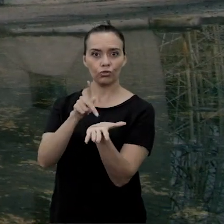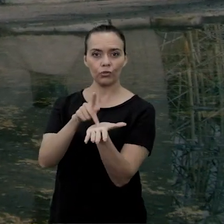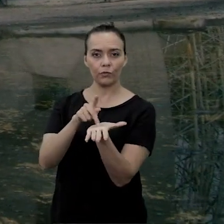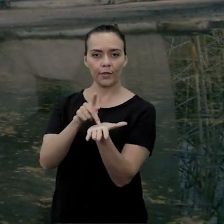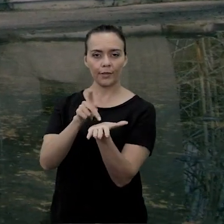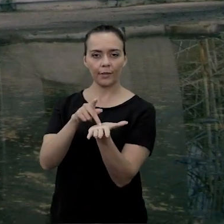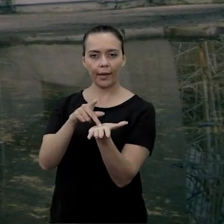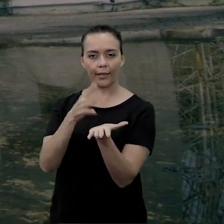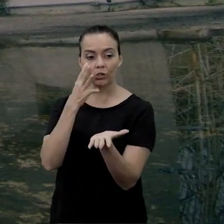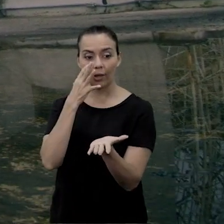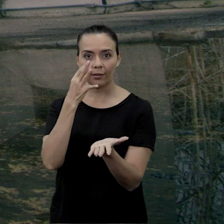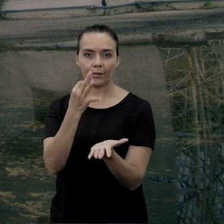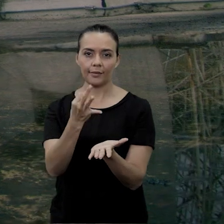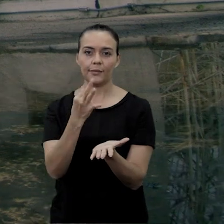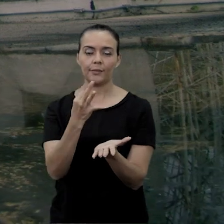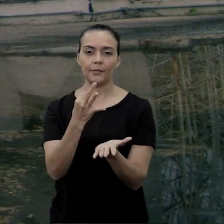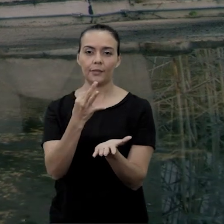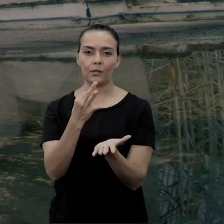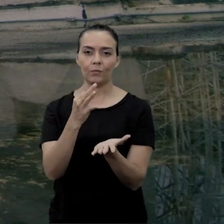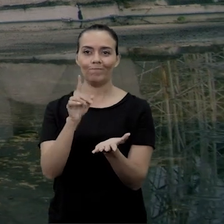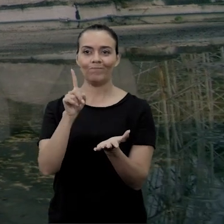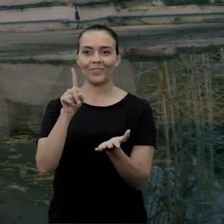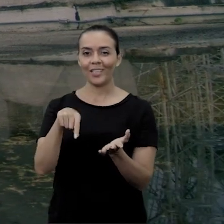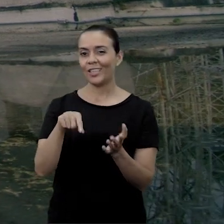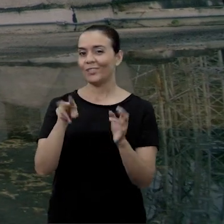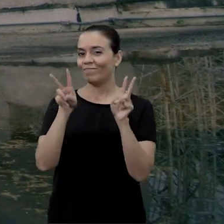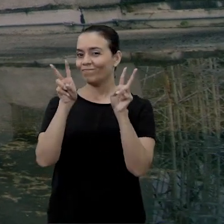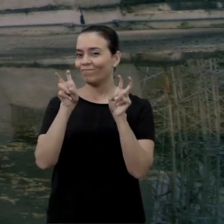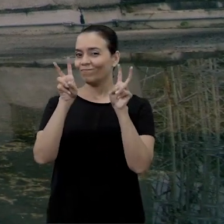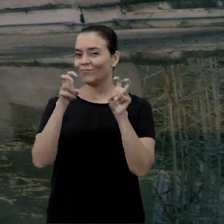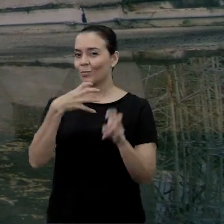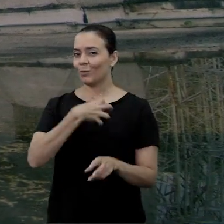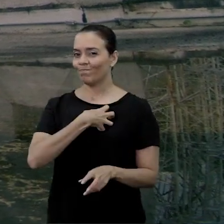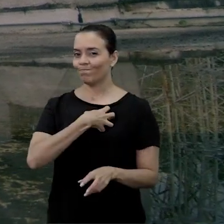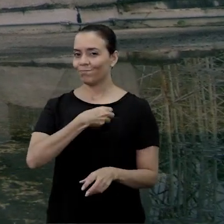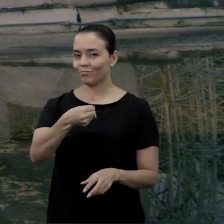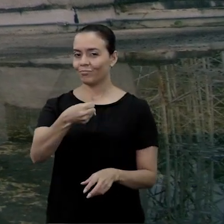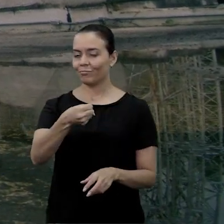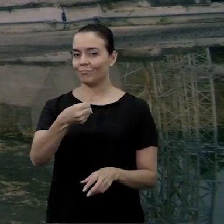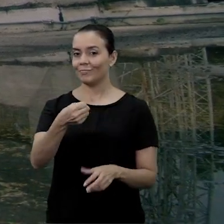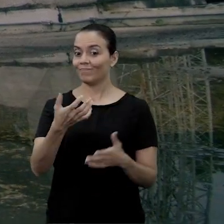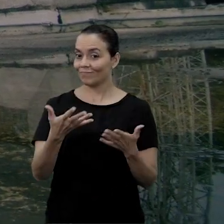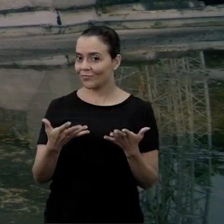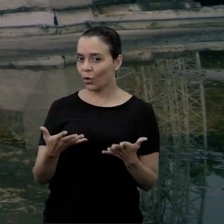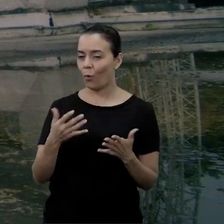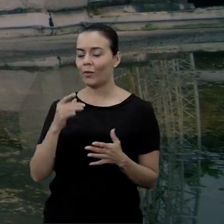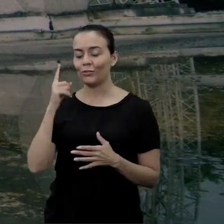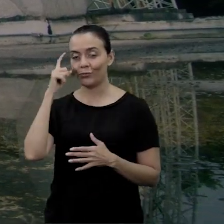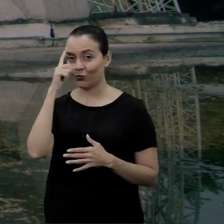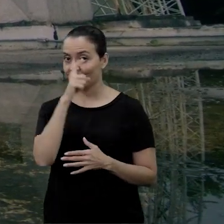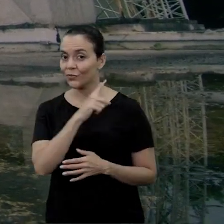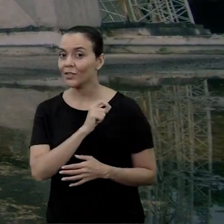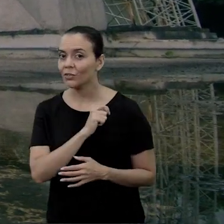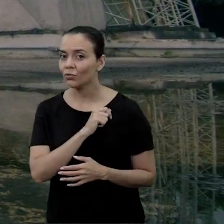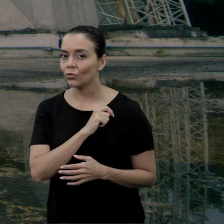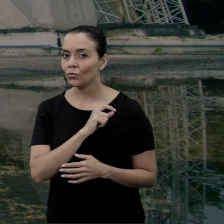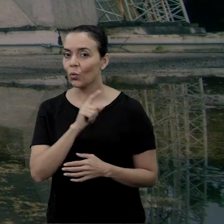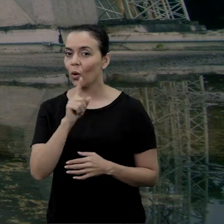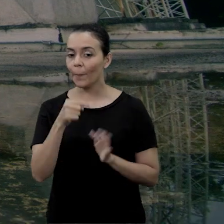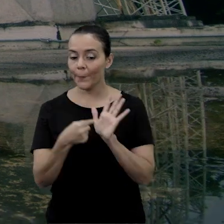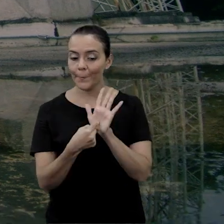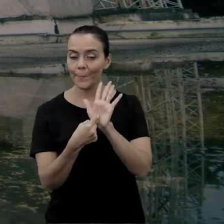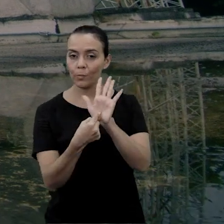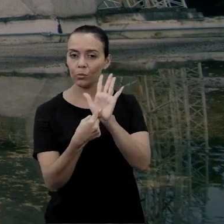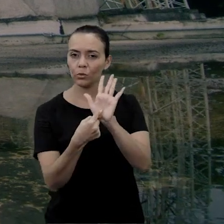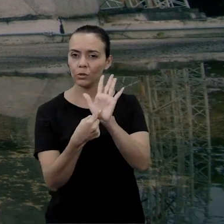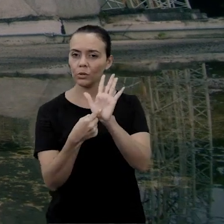verdadeiramente relevante. É a questão do suicídio. É uma obra precisamente que vai nos levar a